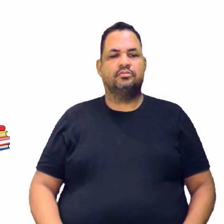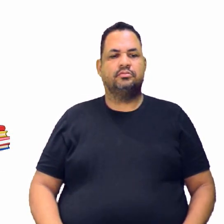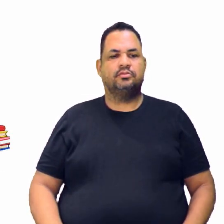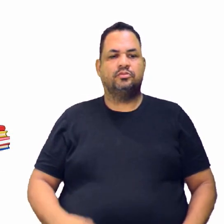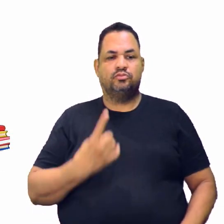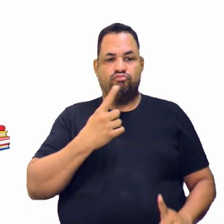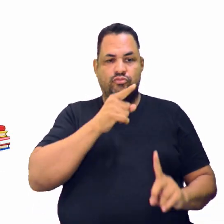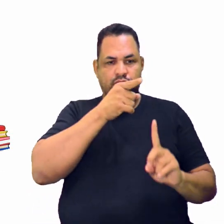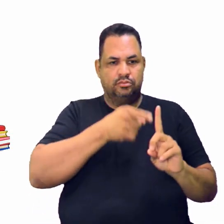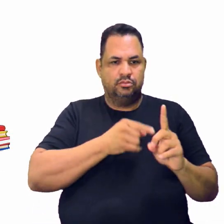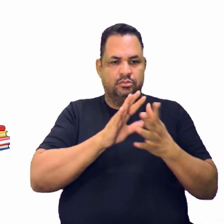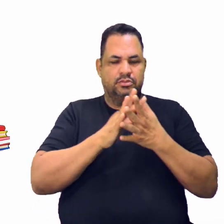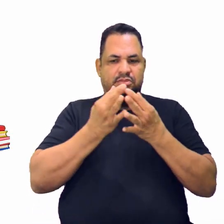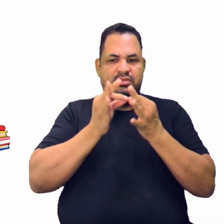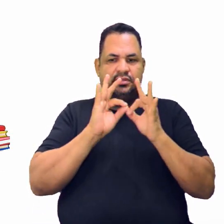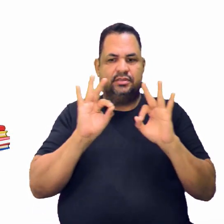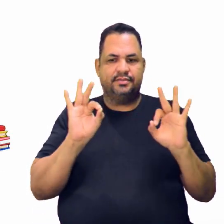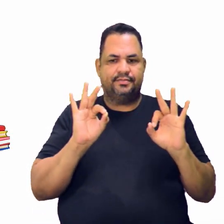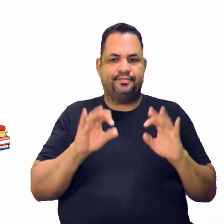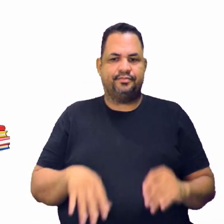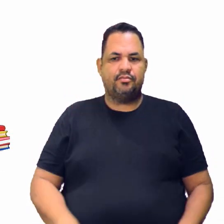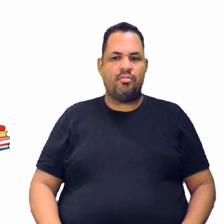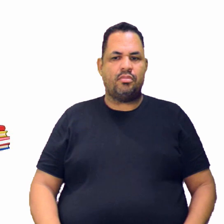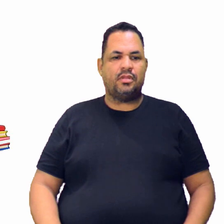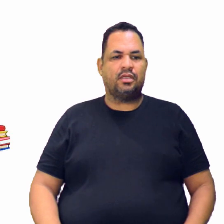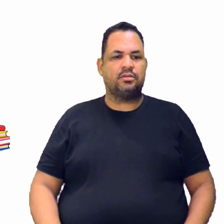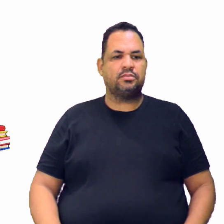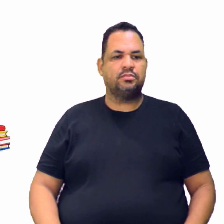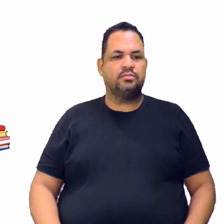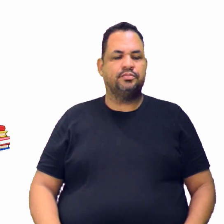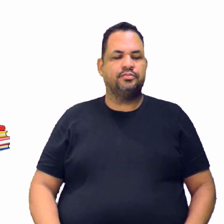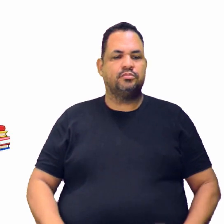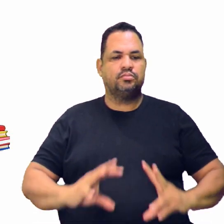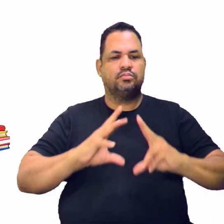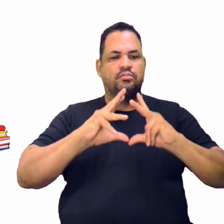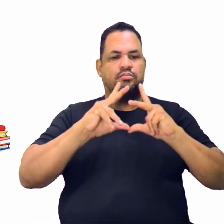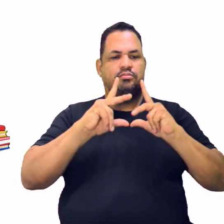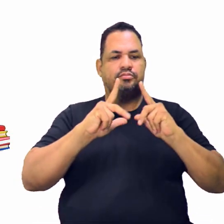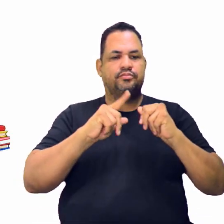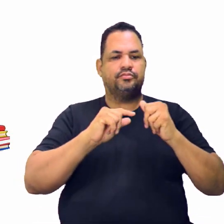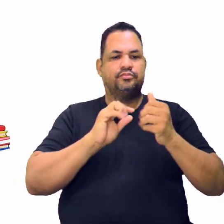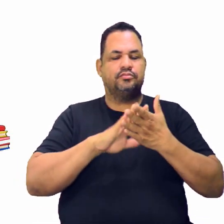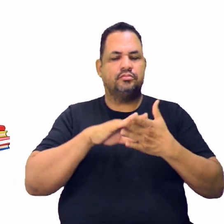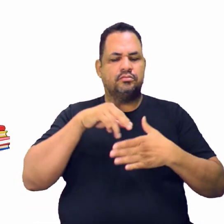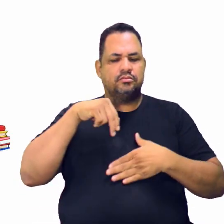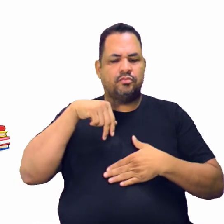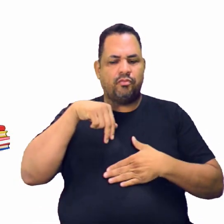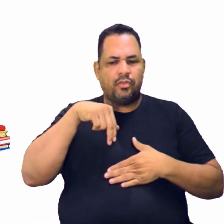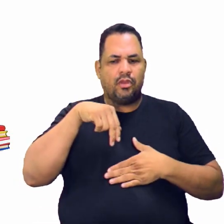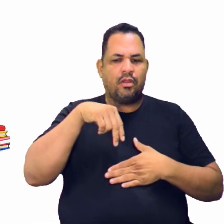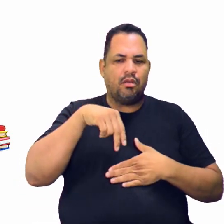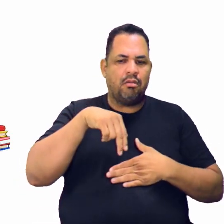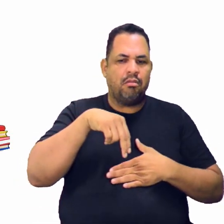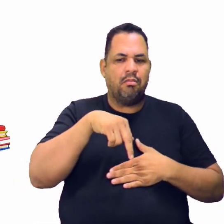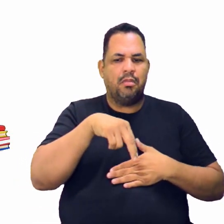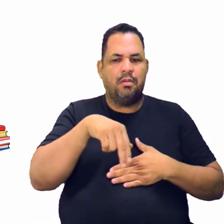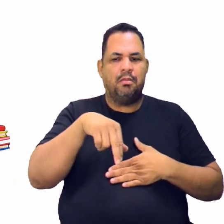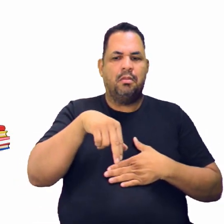o núcleo. Sujeito simples. Mais outra aqui para vocês. Todos vão devagar. Olha aqui,